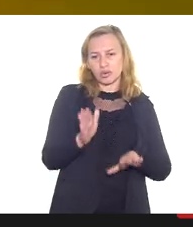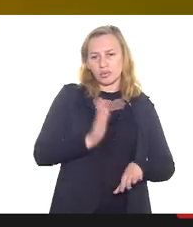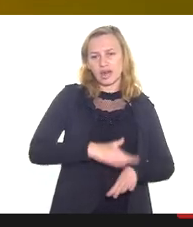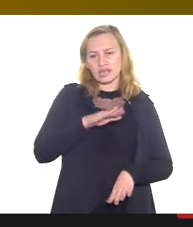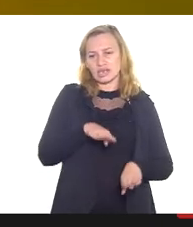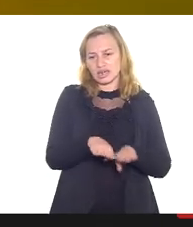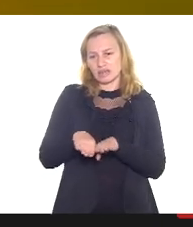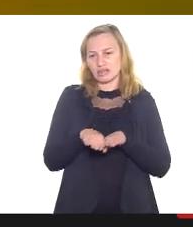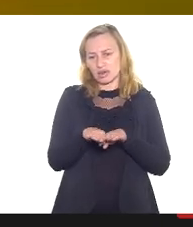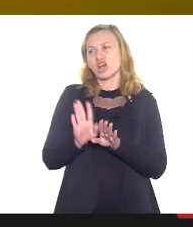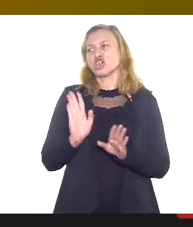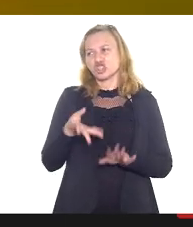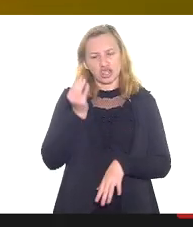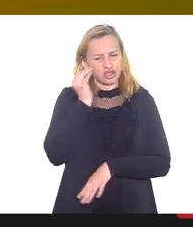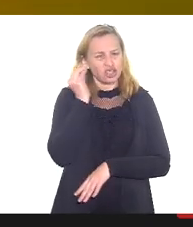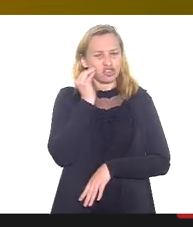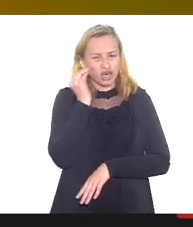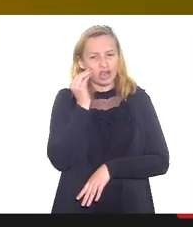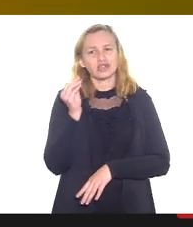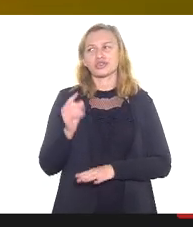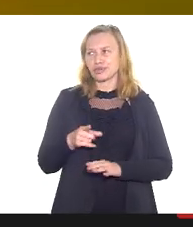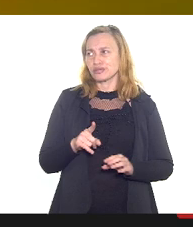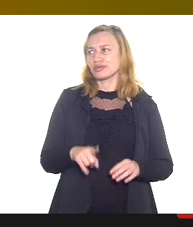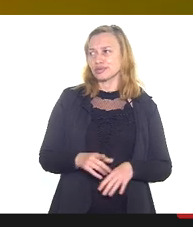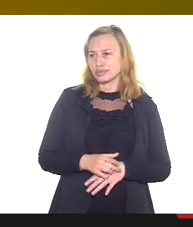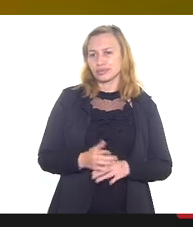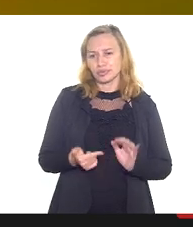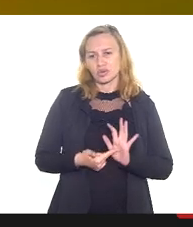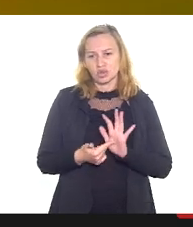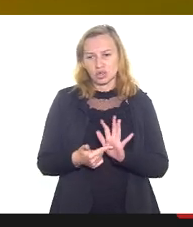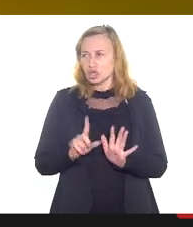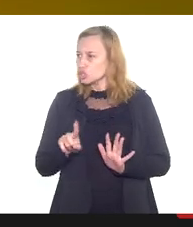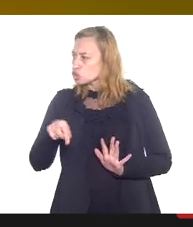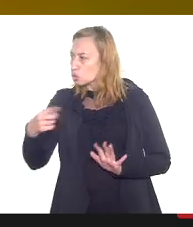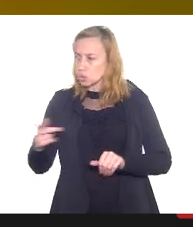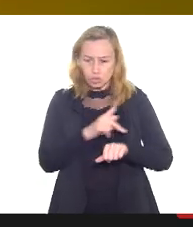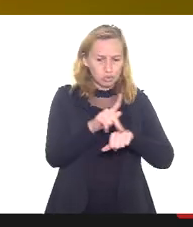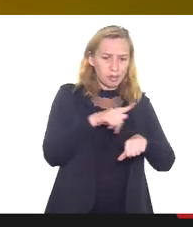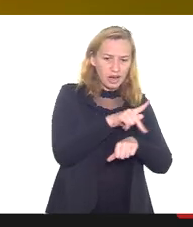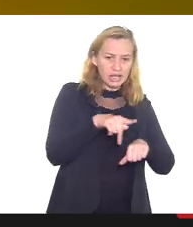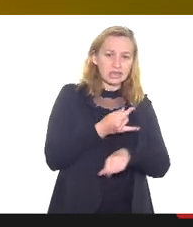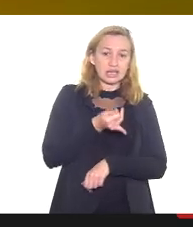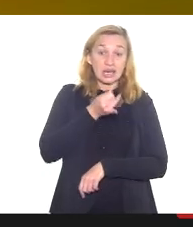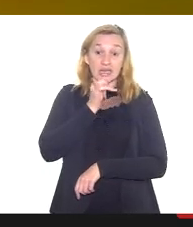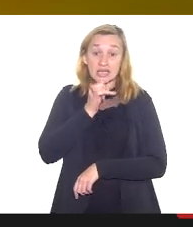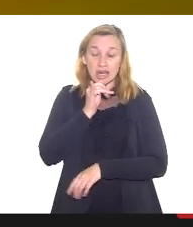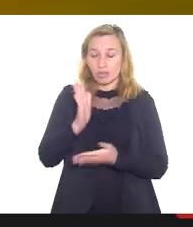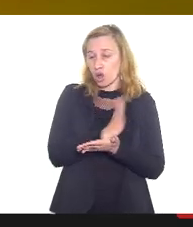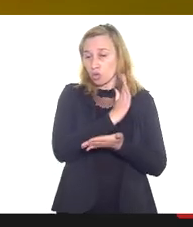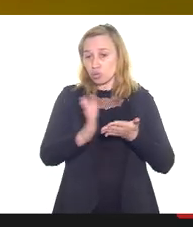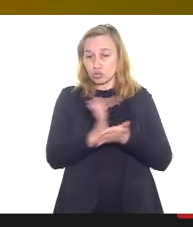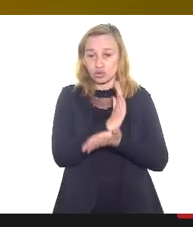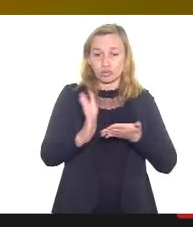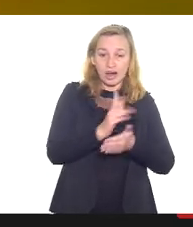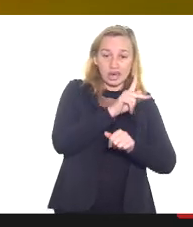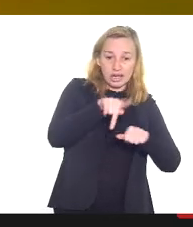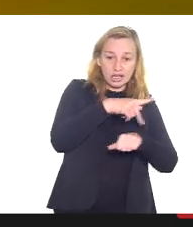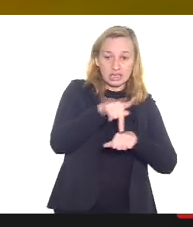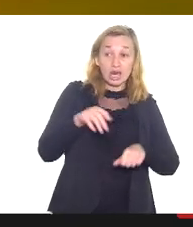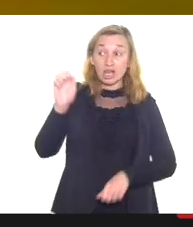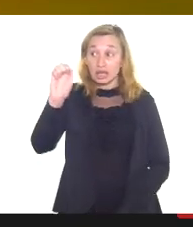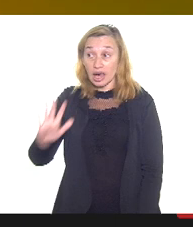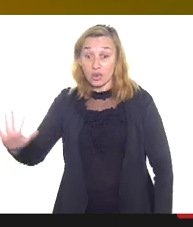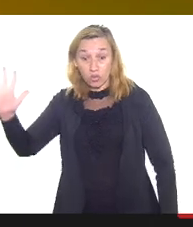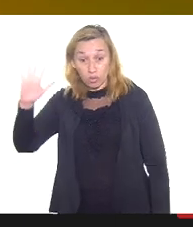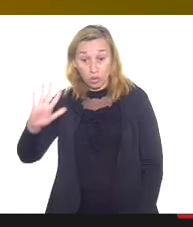foram testados e que foram importados, né, de outros países, como, por exemplo, alguns países da Europa